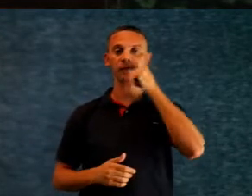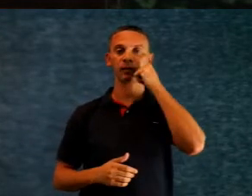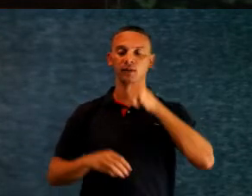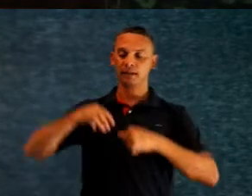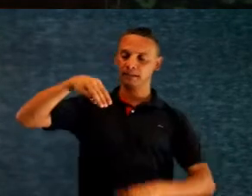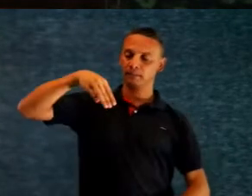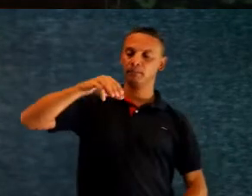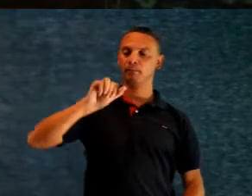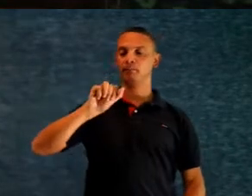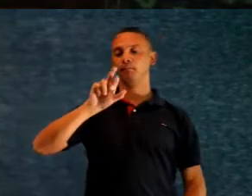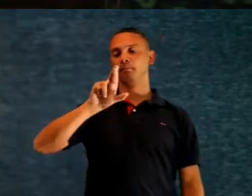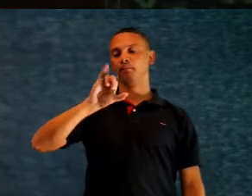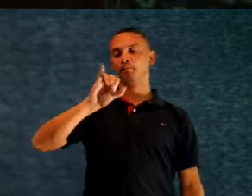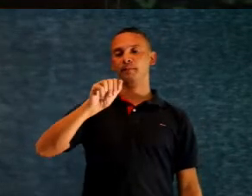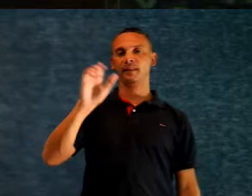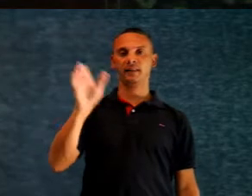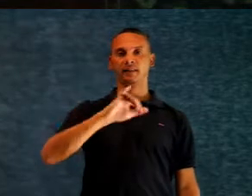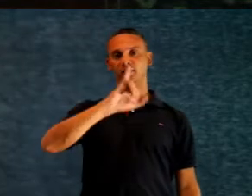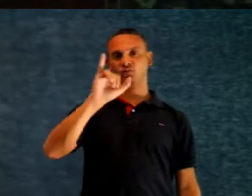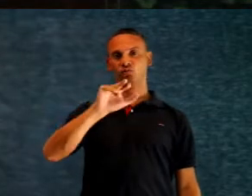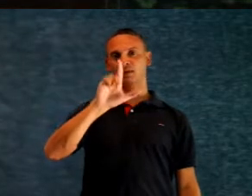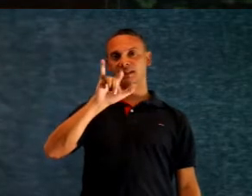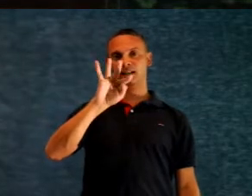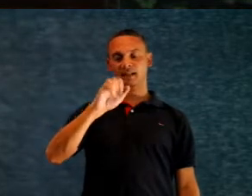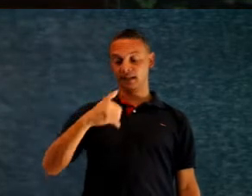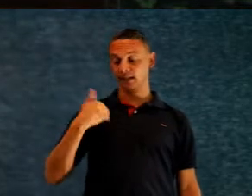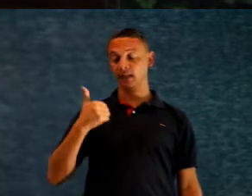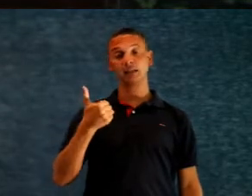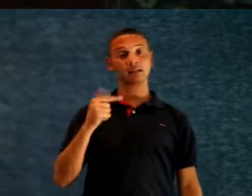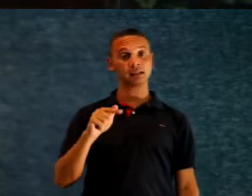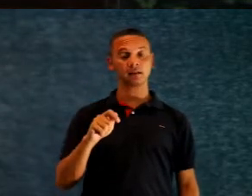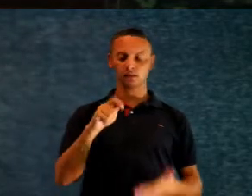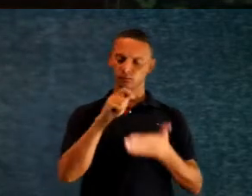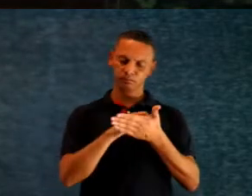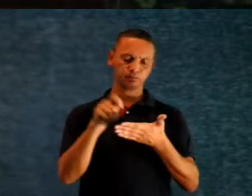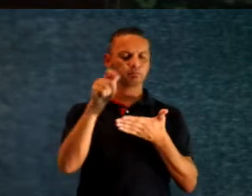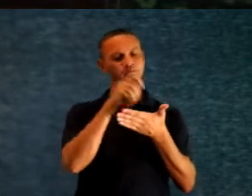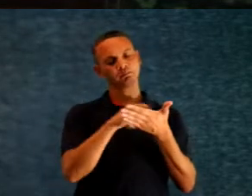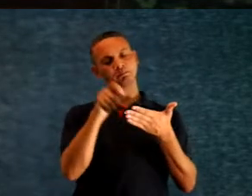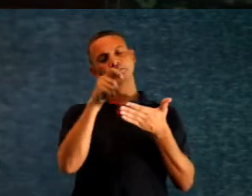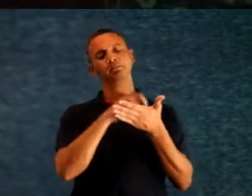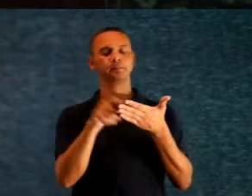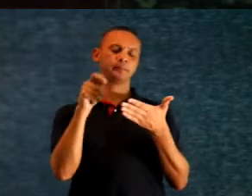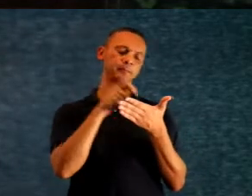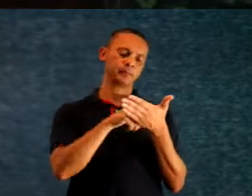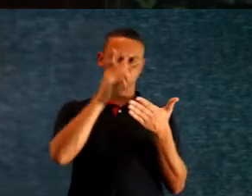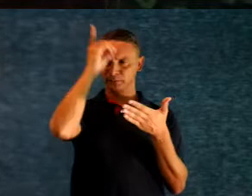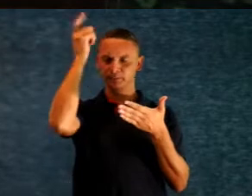Maria Julieta, com 17 anos de idade, ela escreveu uma história, uma ficção, que